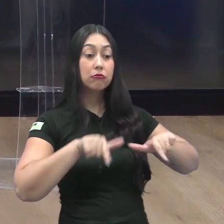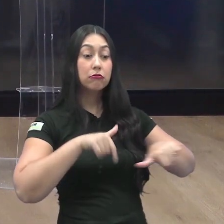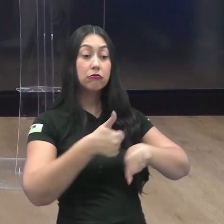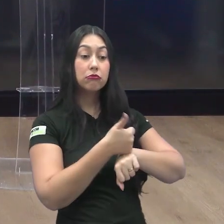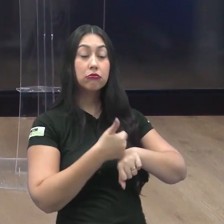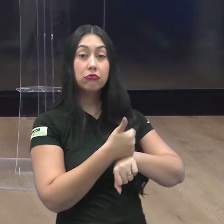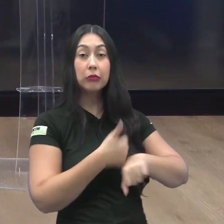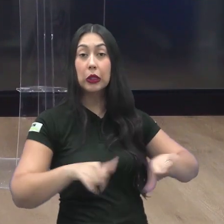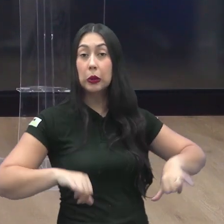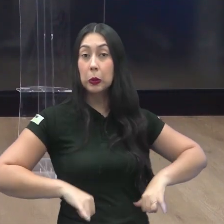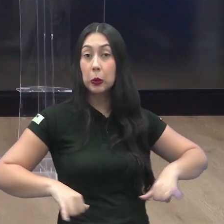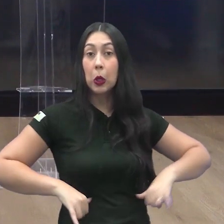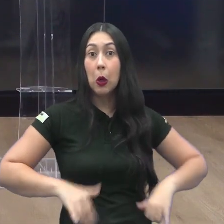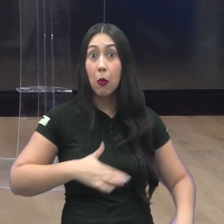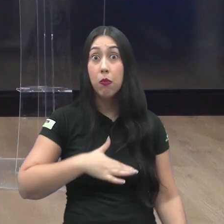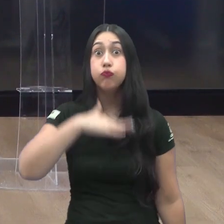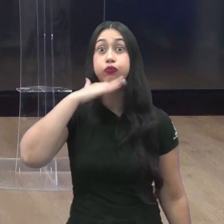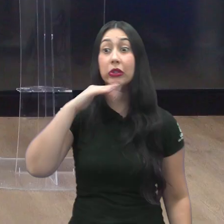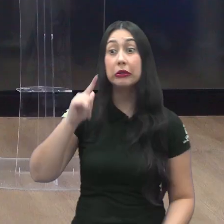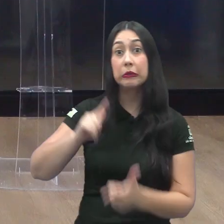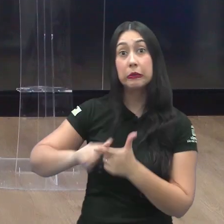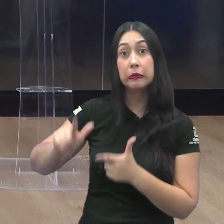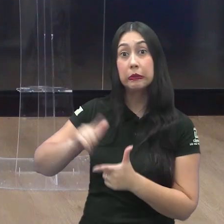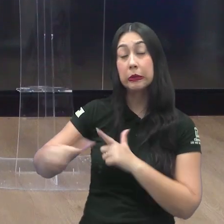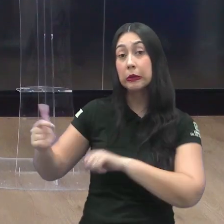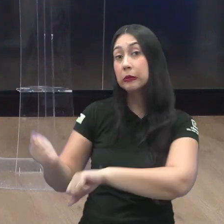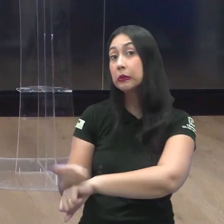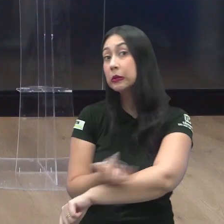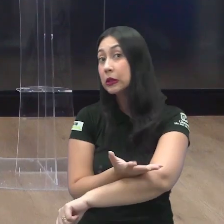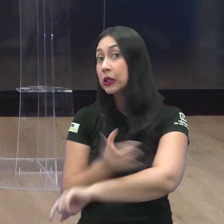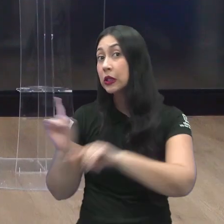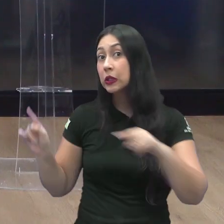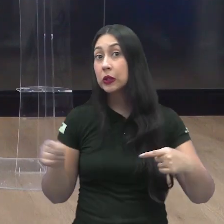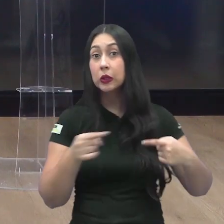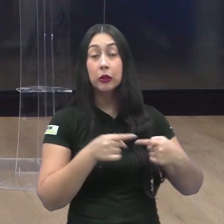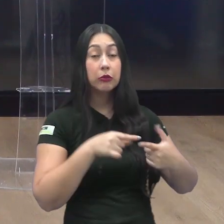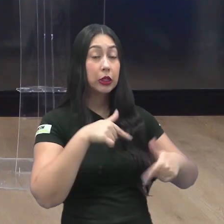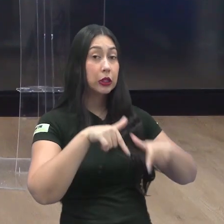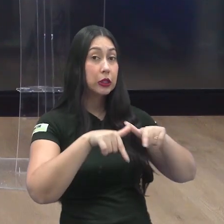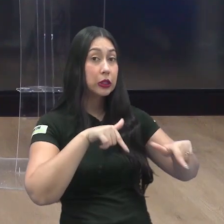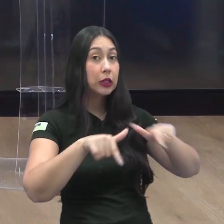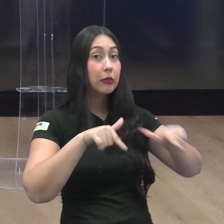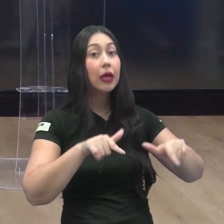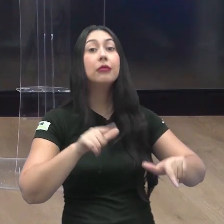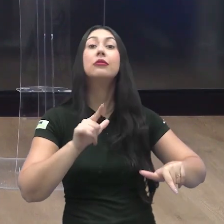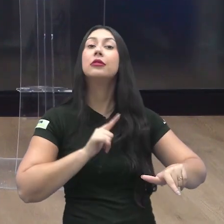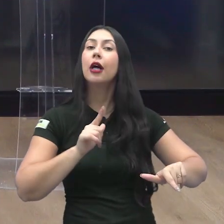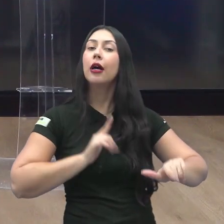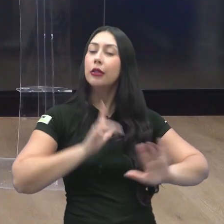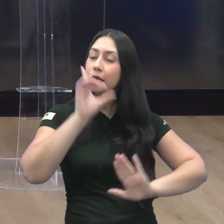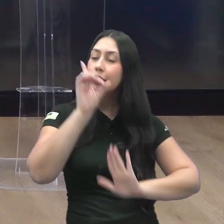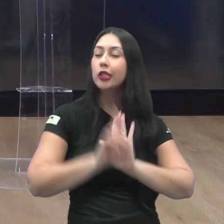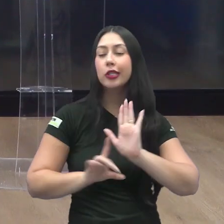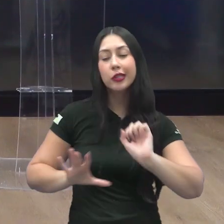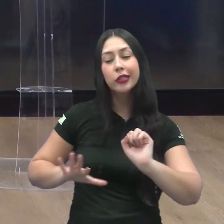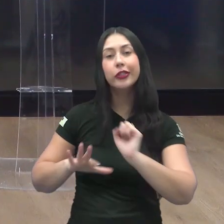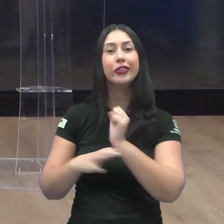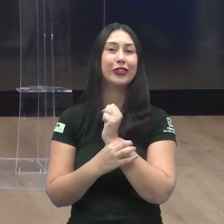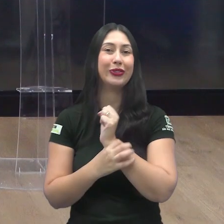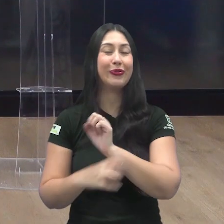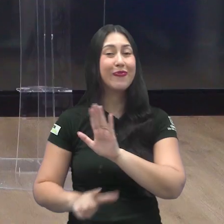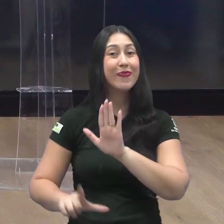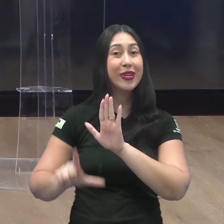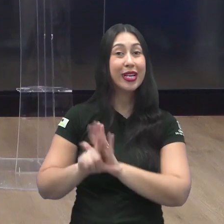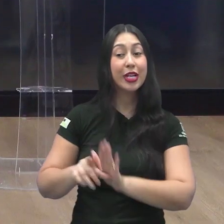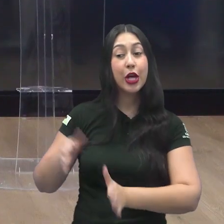os trabalhadores que sofrem de burnout e outros distúrbios emocionais ligados ao emprego têm direitos garantidos